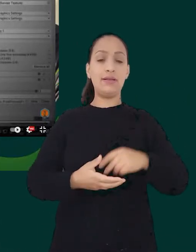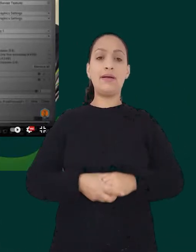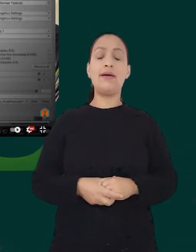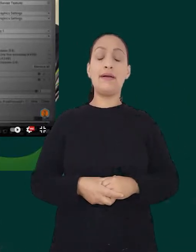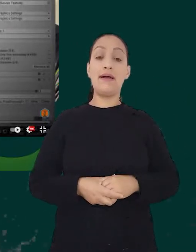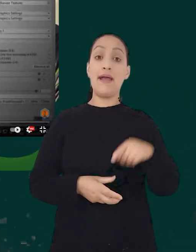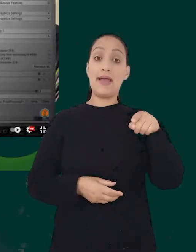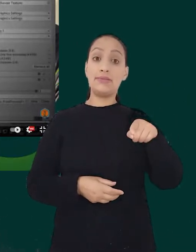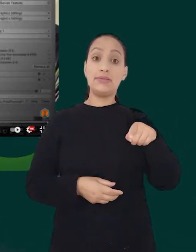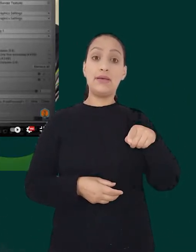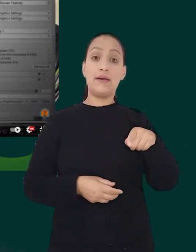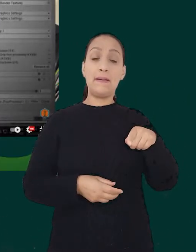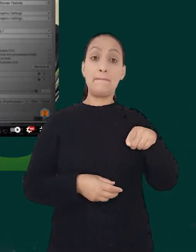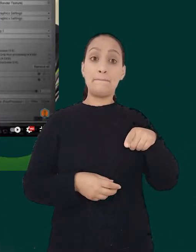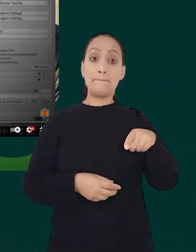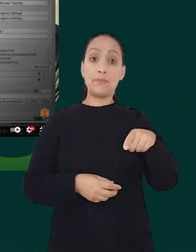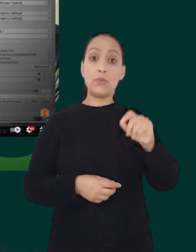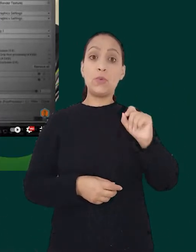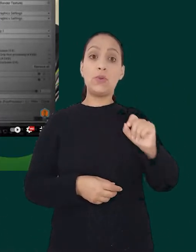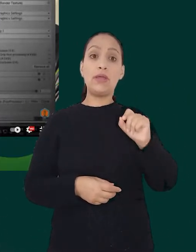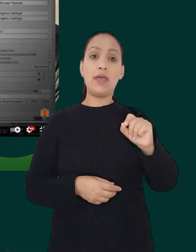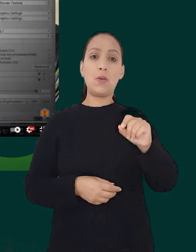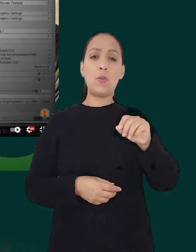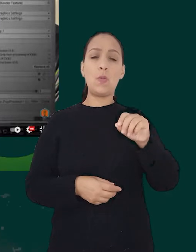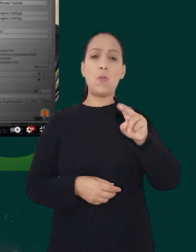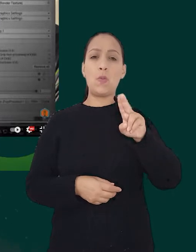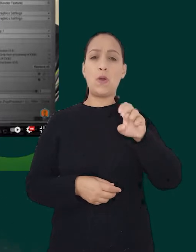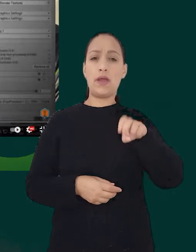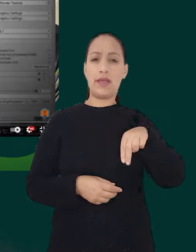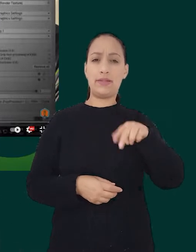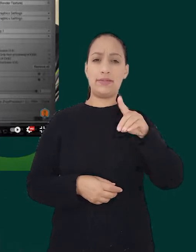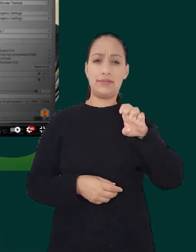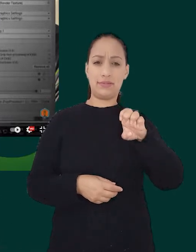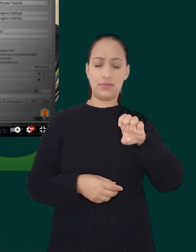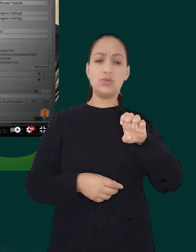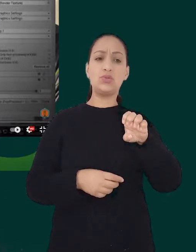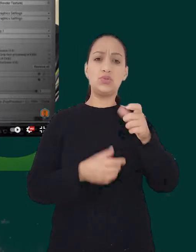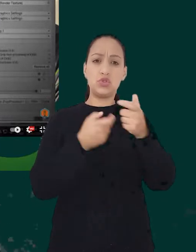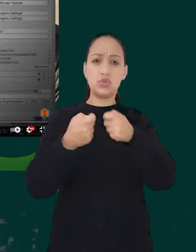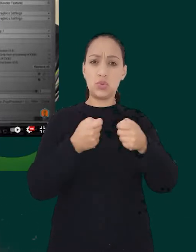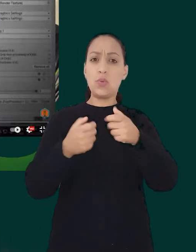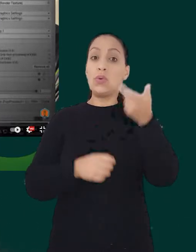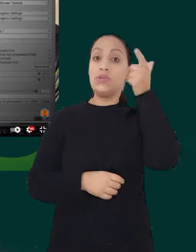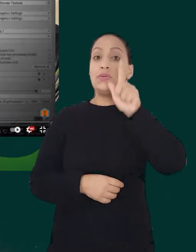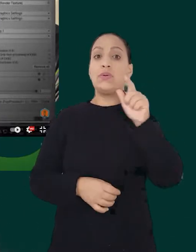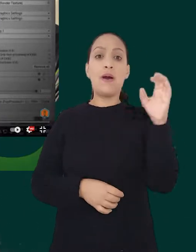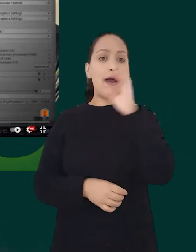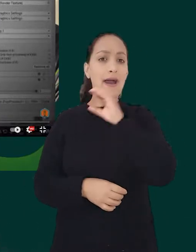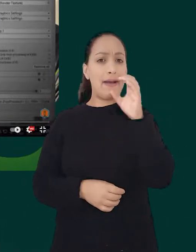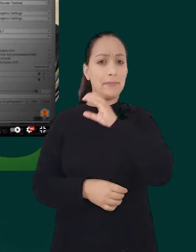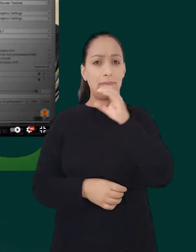vantagem da Unity é que é uma engine de jogo que a gente consegue muito rapidamente